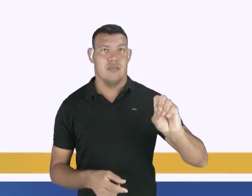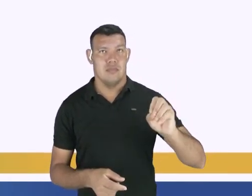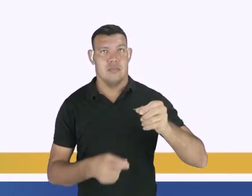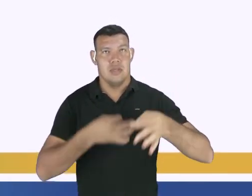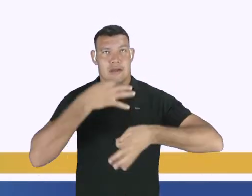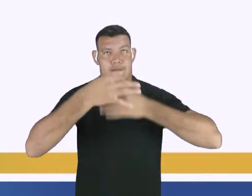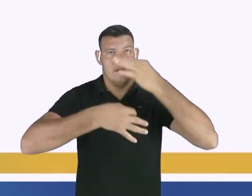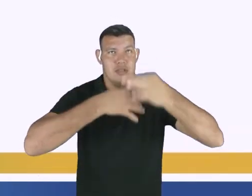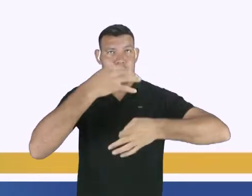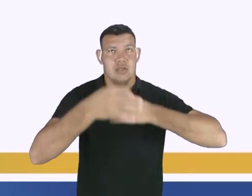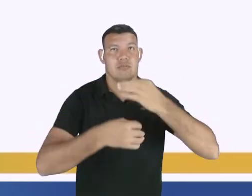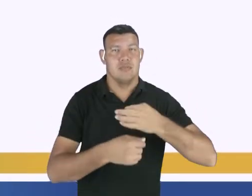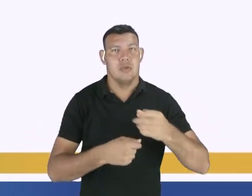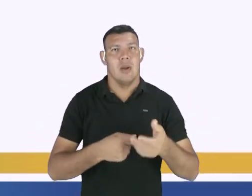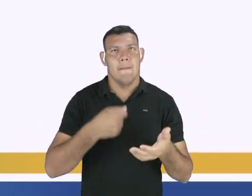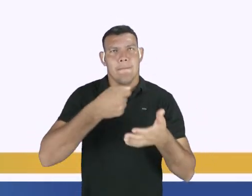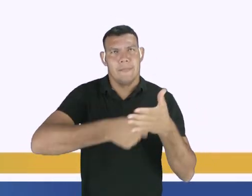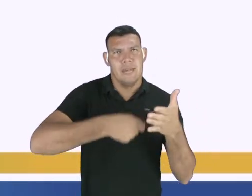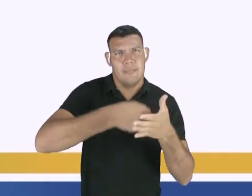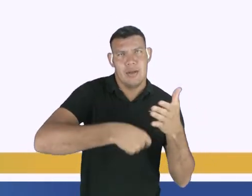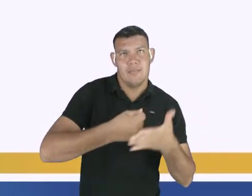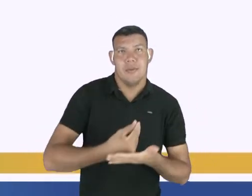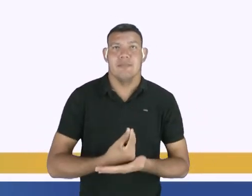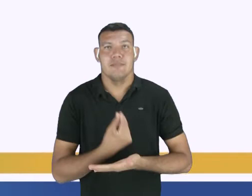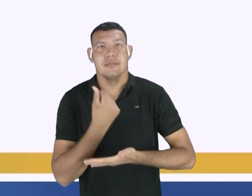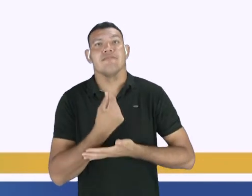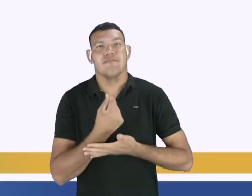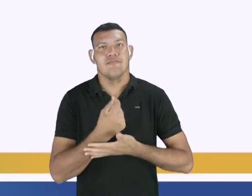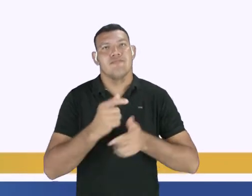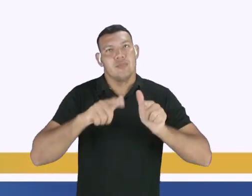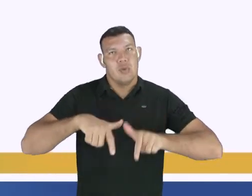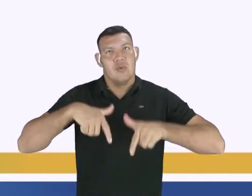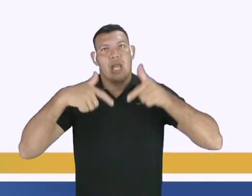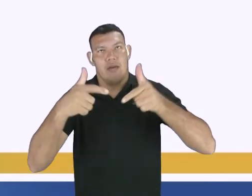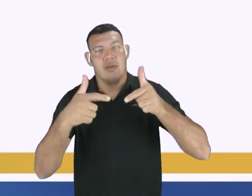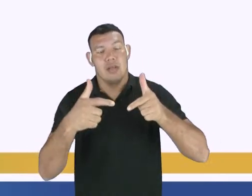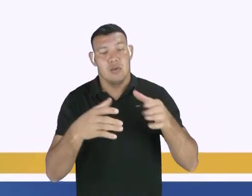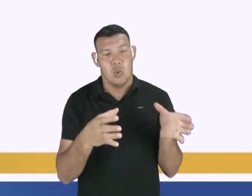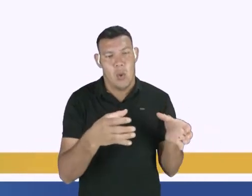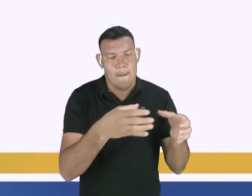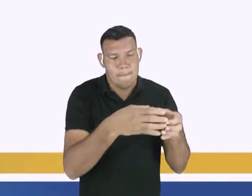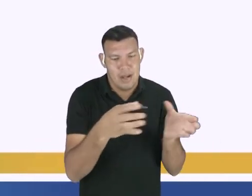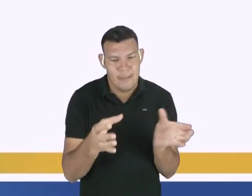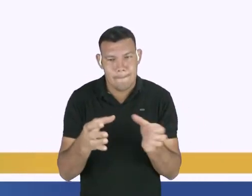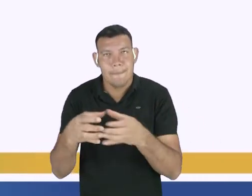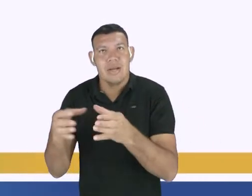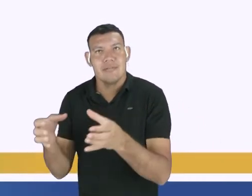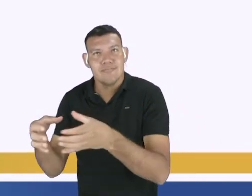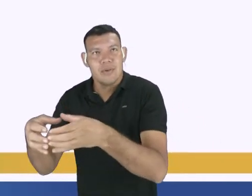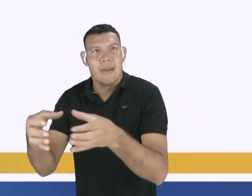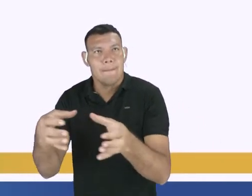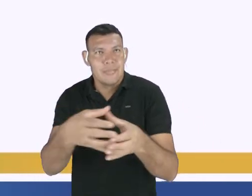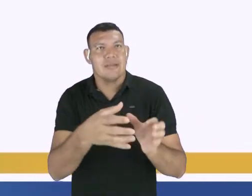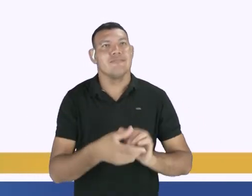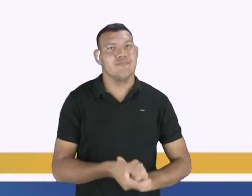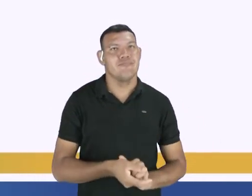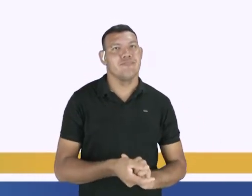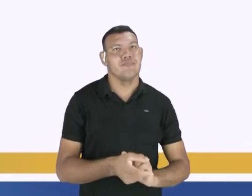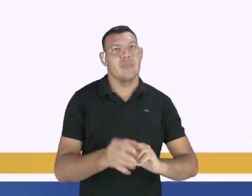anarquistas acreditavam que nenhum governo seria capaz de gerar igualdade, então o